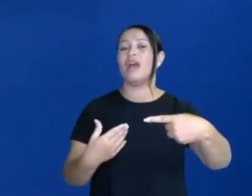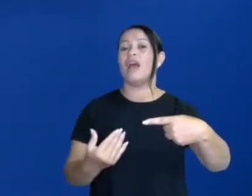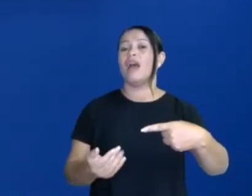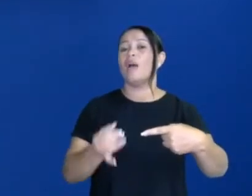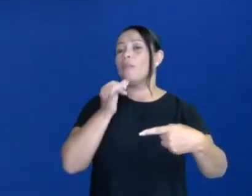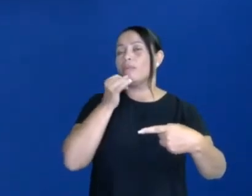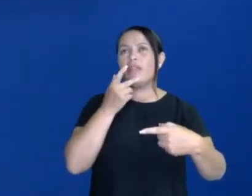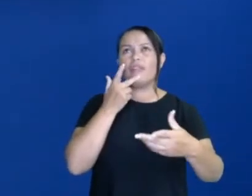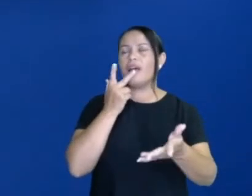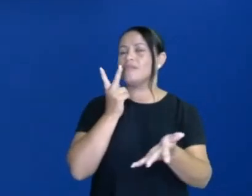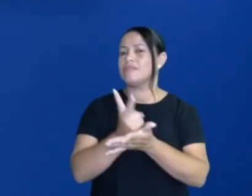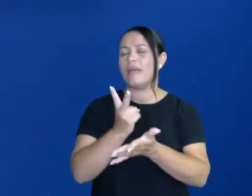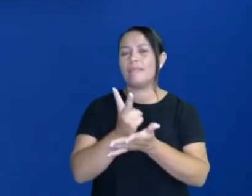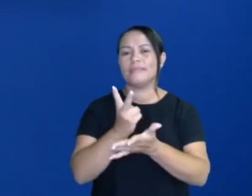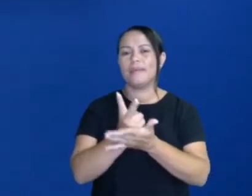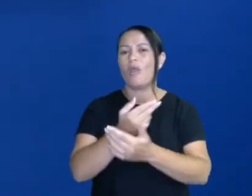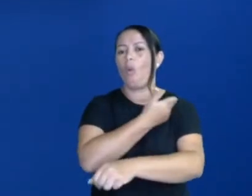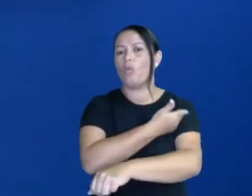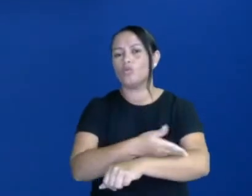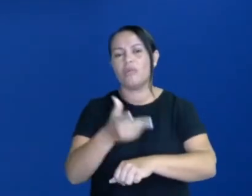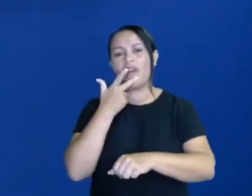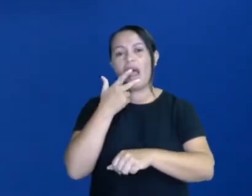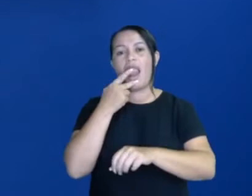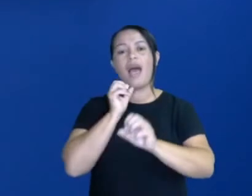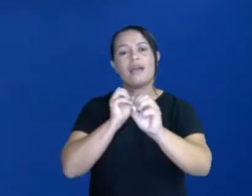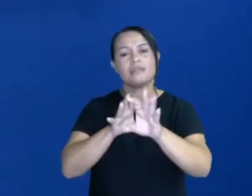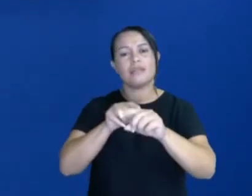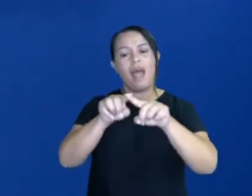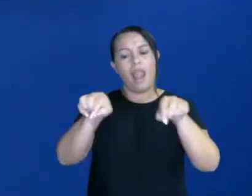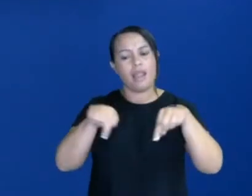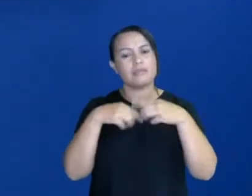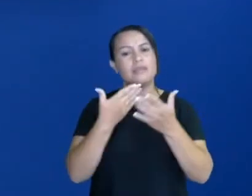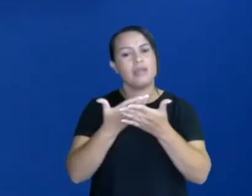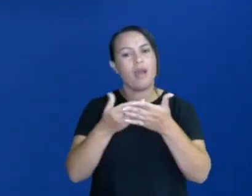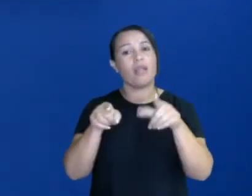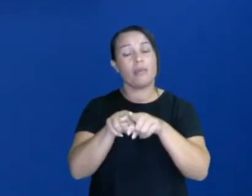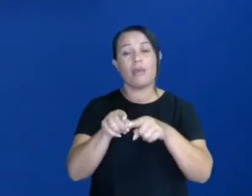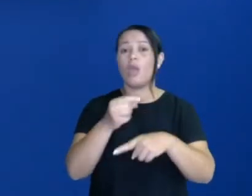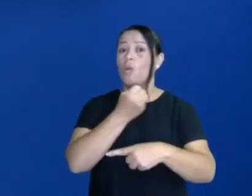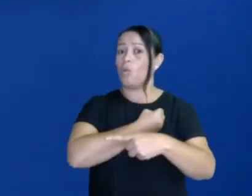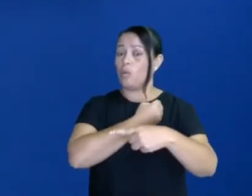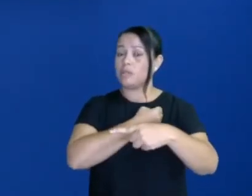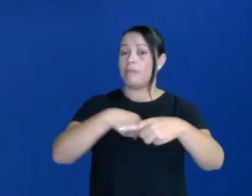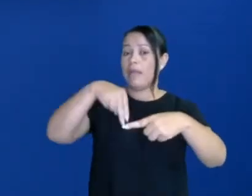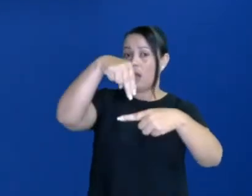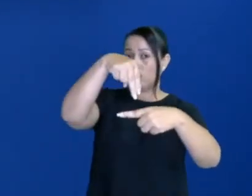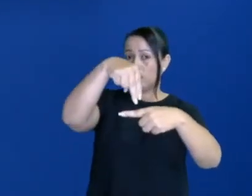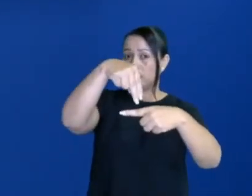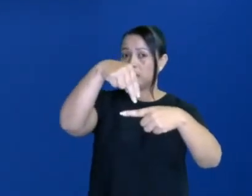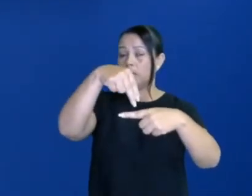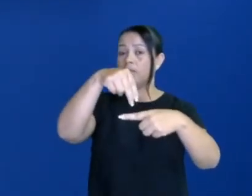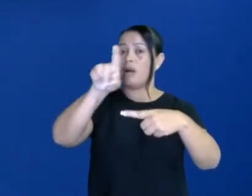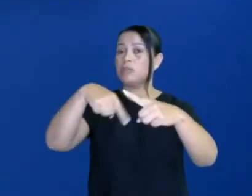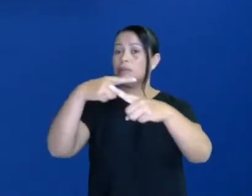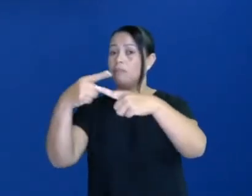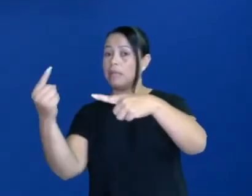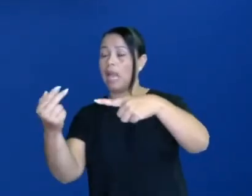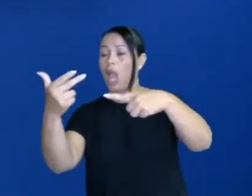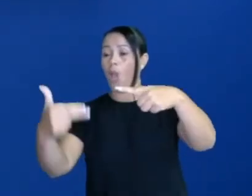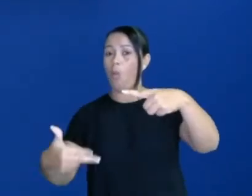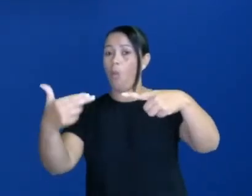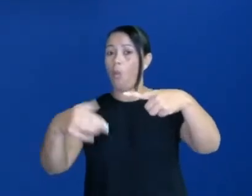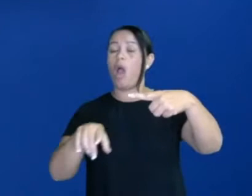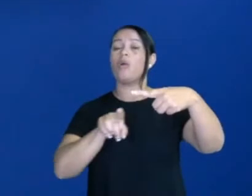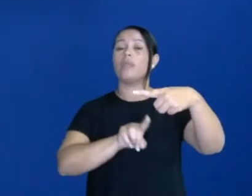número, como eu sempre costumo dizer a vocês em sala de aula, é o seguinte: o número que você multiplicar o número de cima, logo você vai ter que multiplicar o número